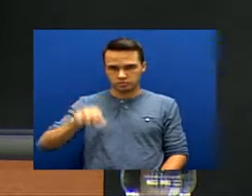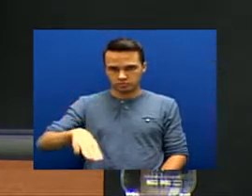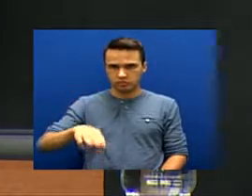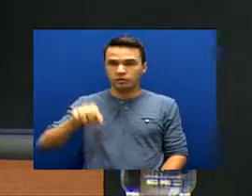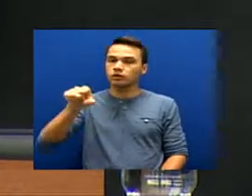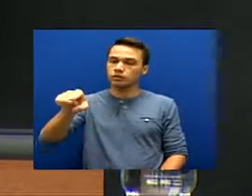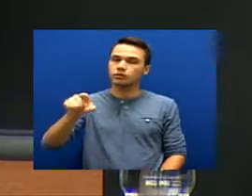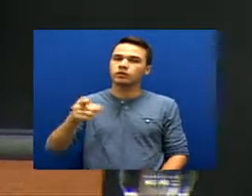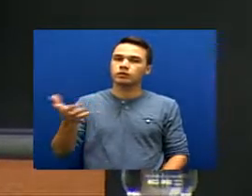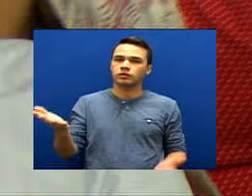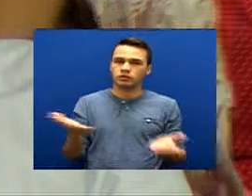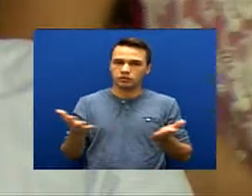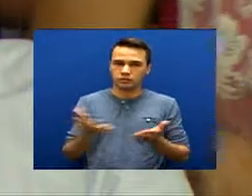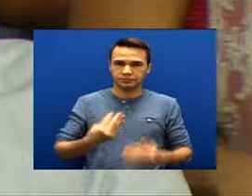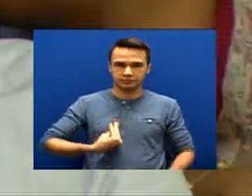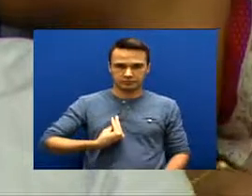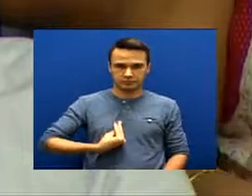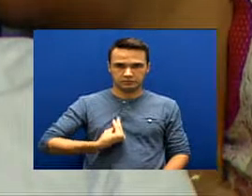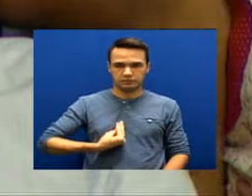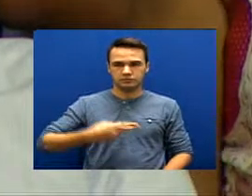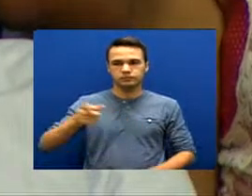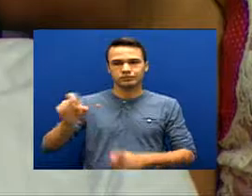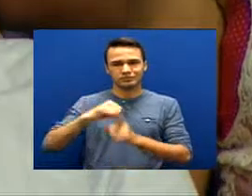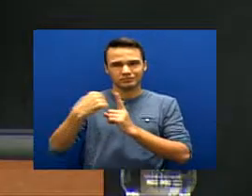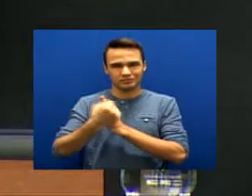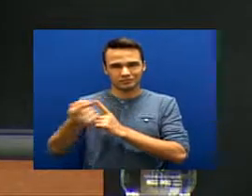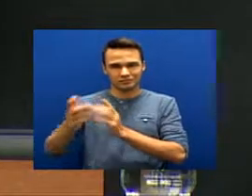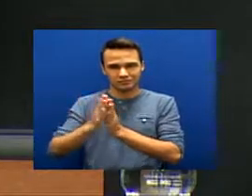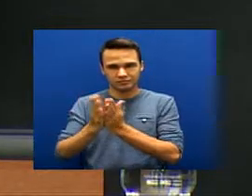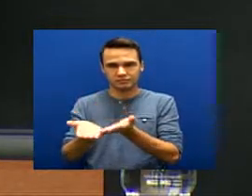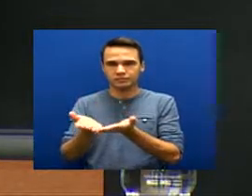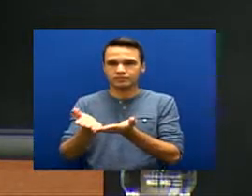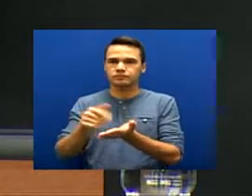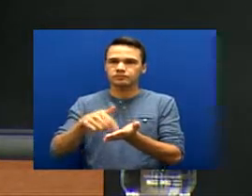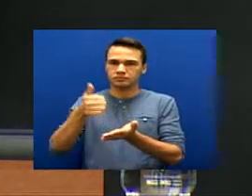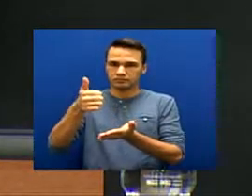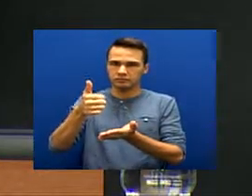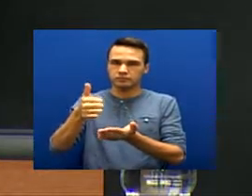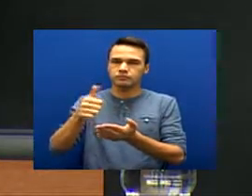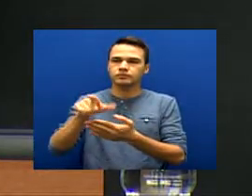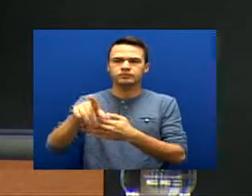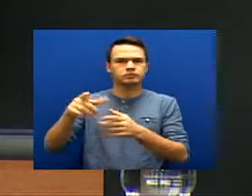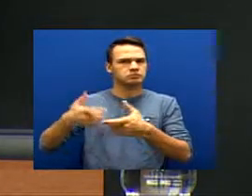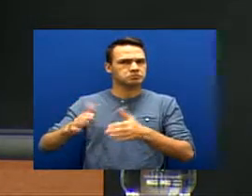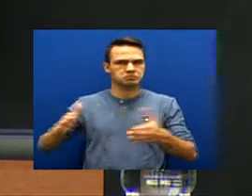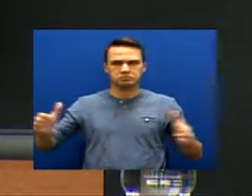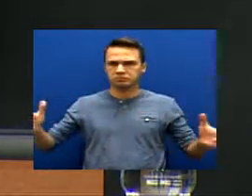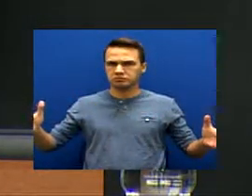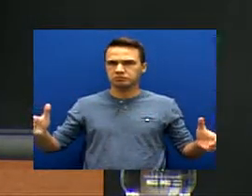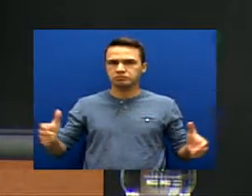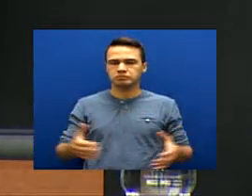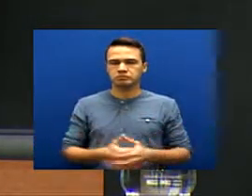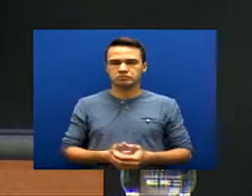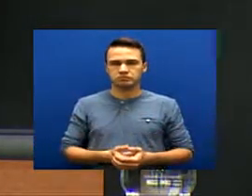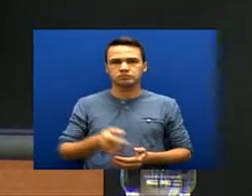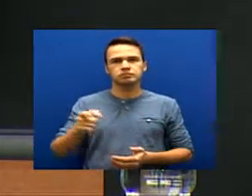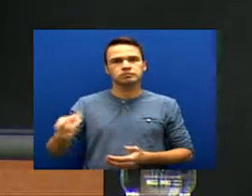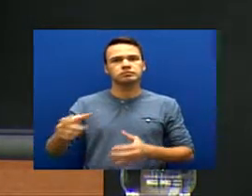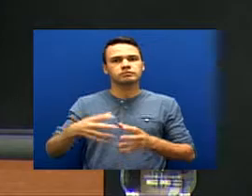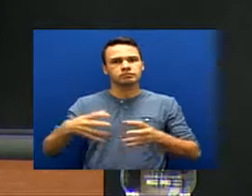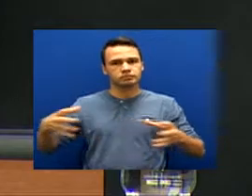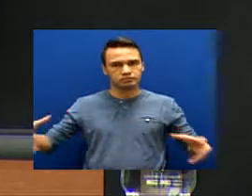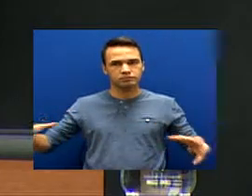o nosso, não só o nosso abraço, querido irmão Isaías, mas também nossos votos